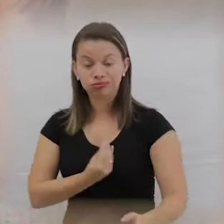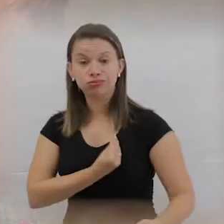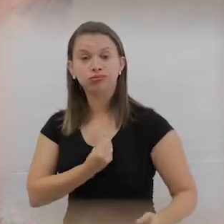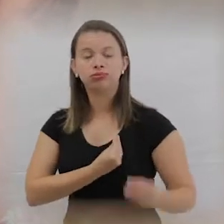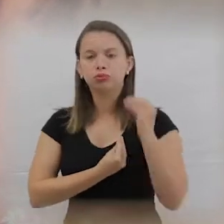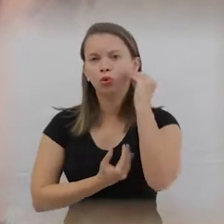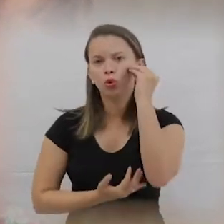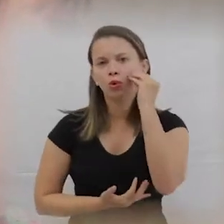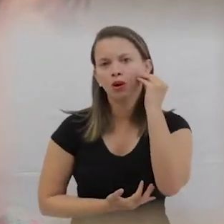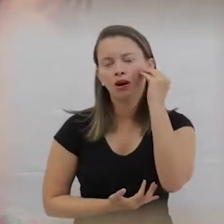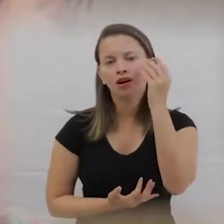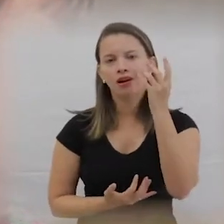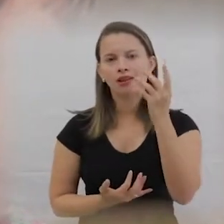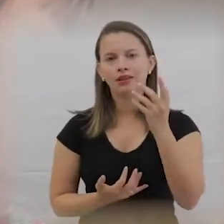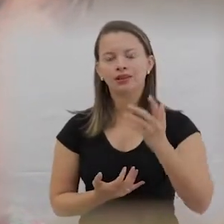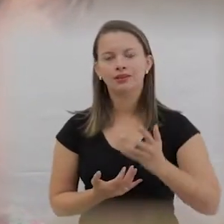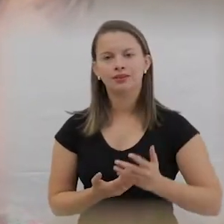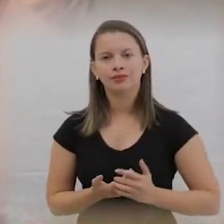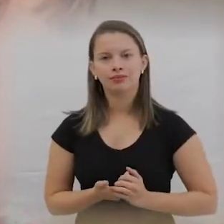vive.